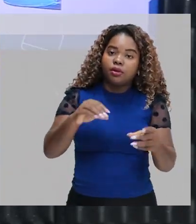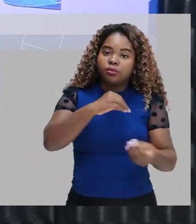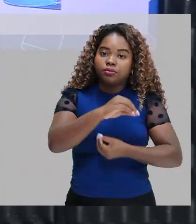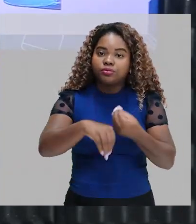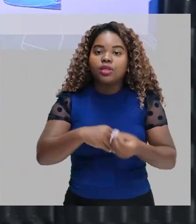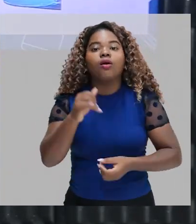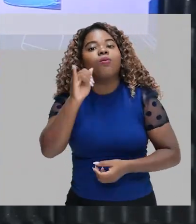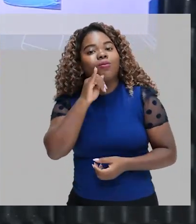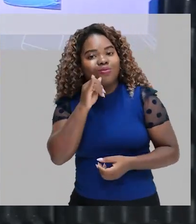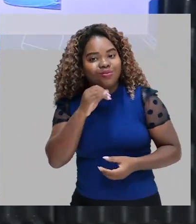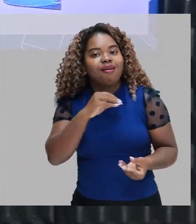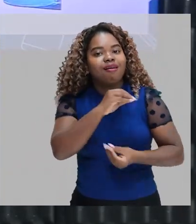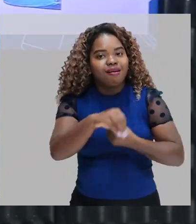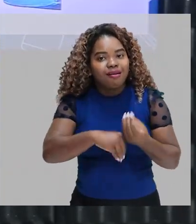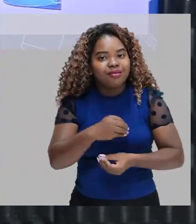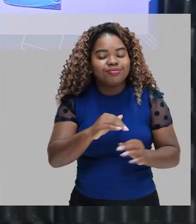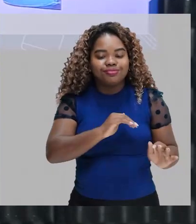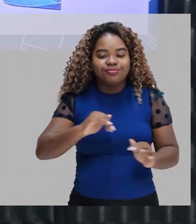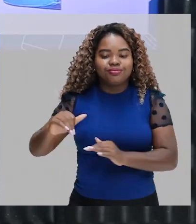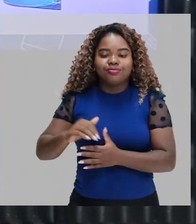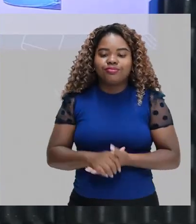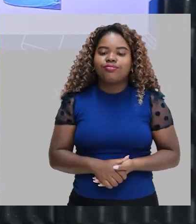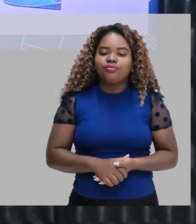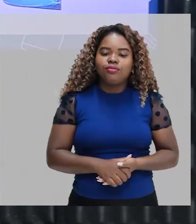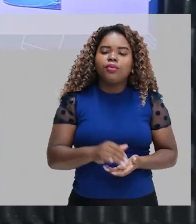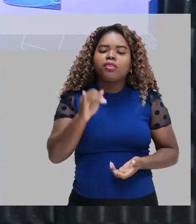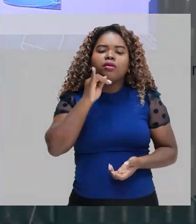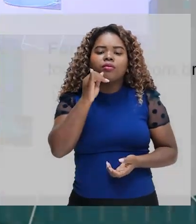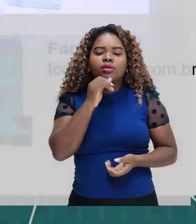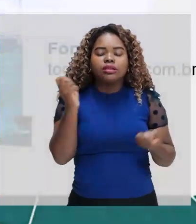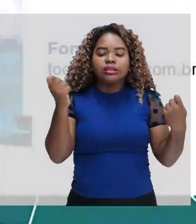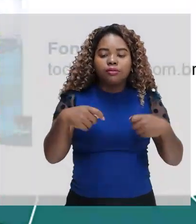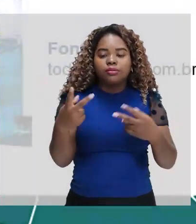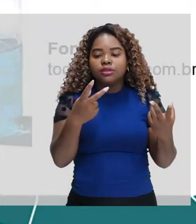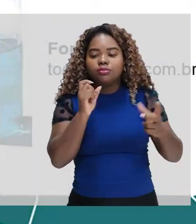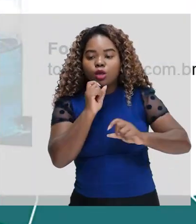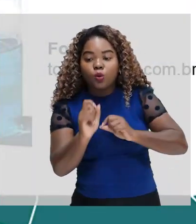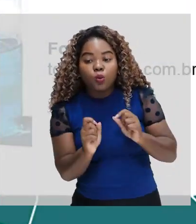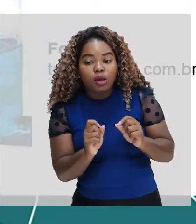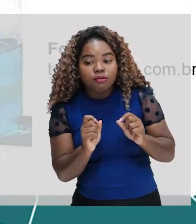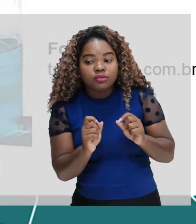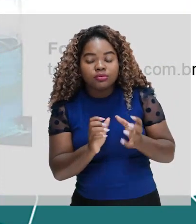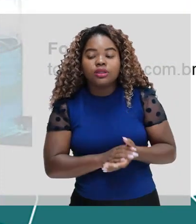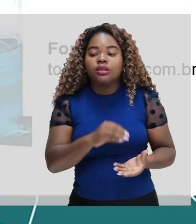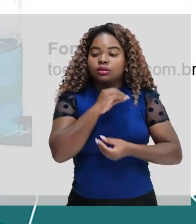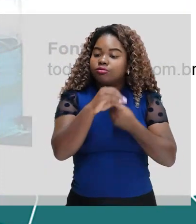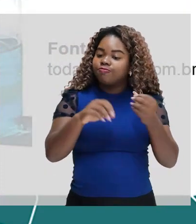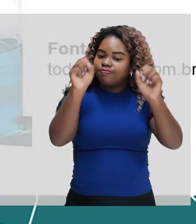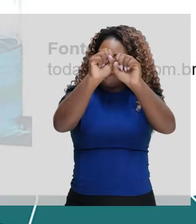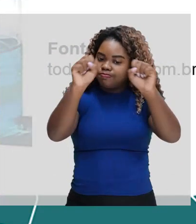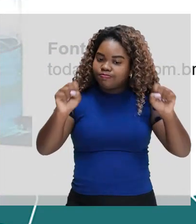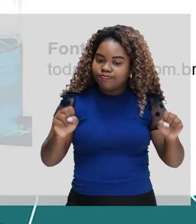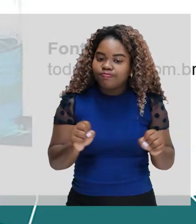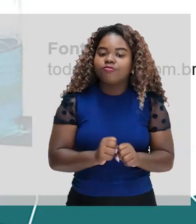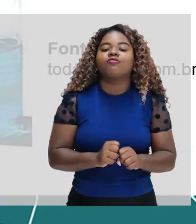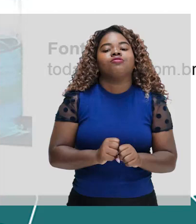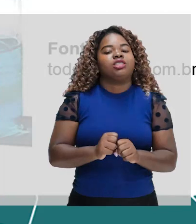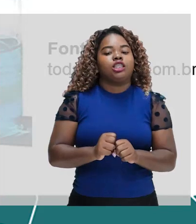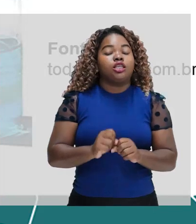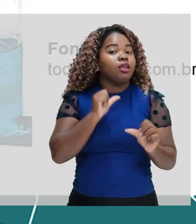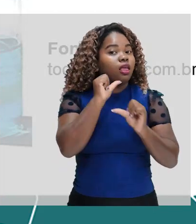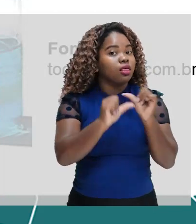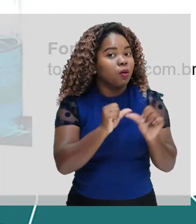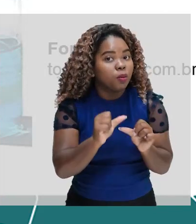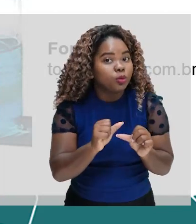um exemplo de mistura. Então, pelos exemplos, podemos perceber que as soluções são